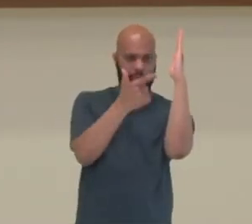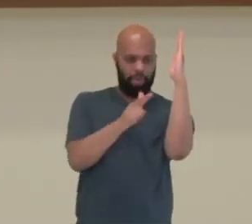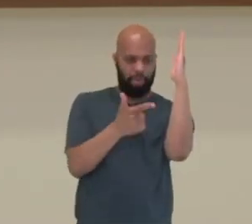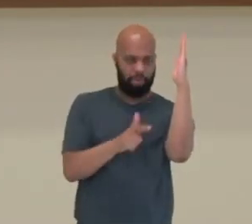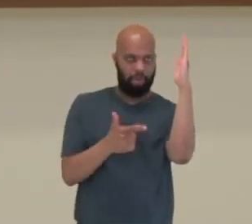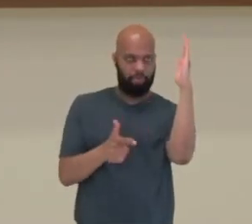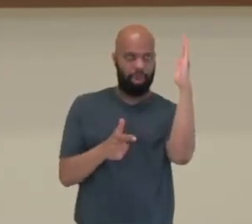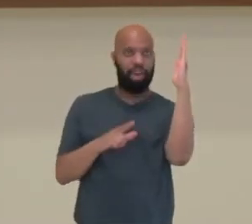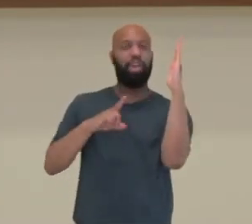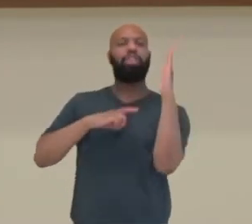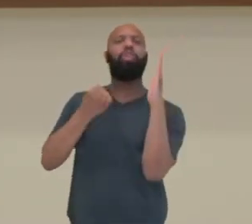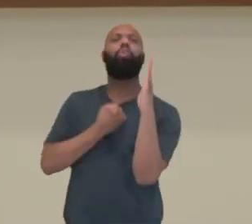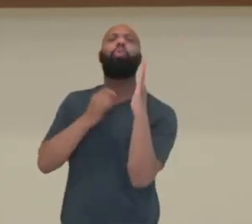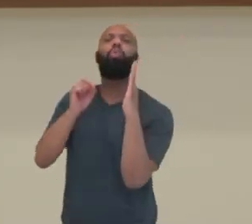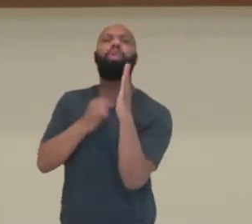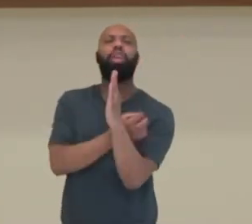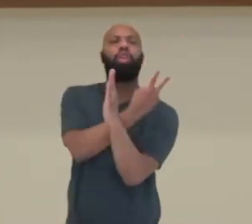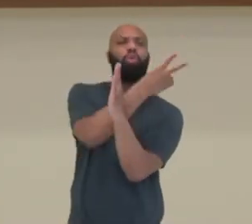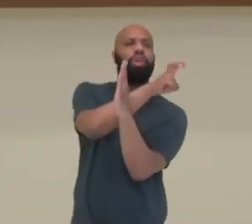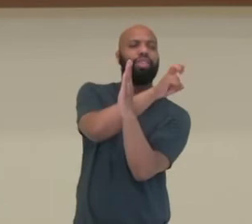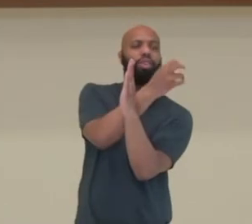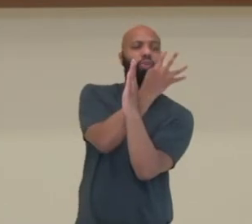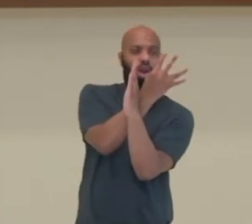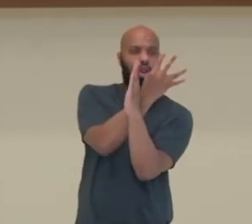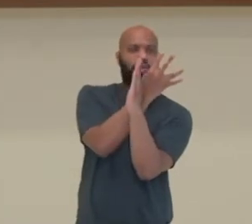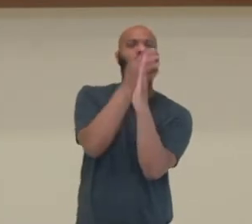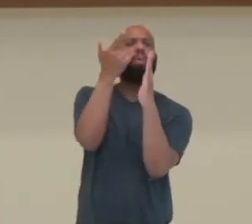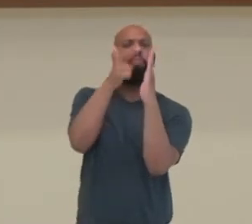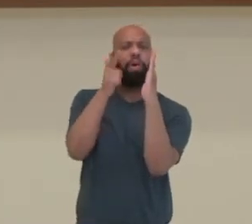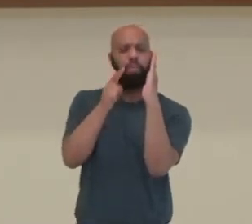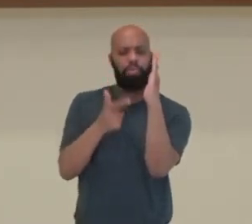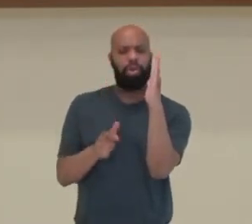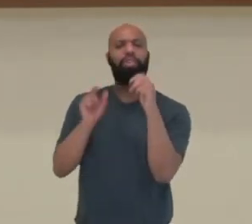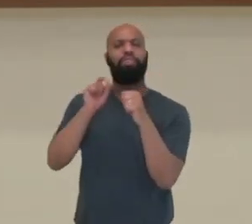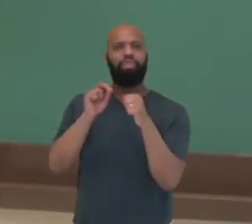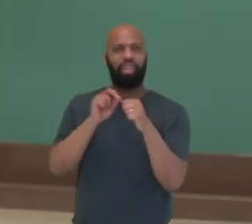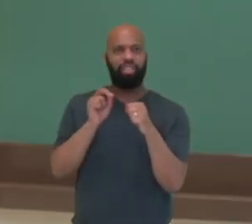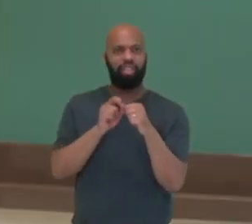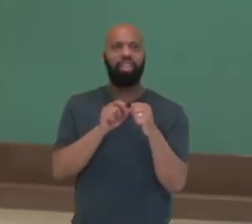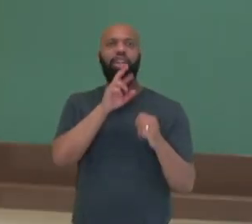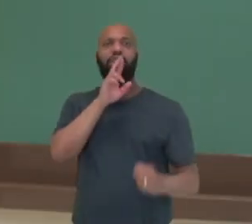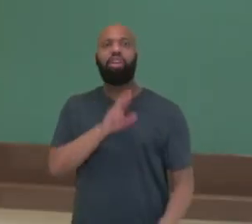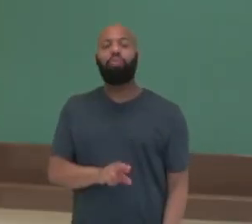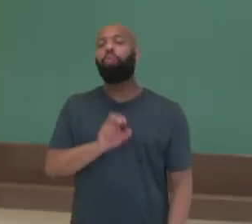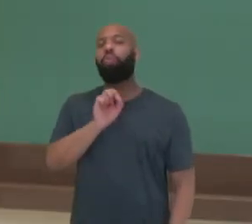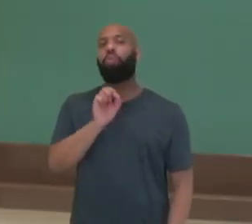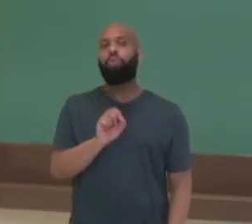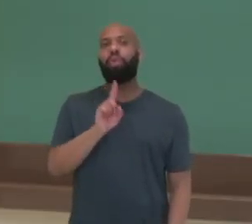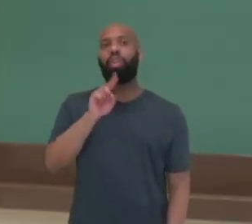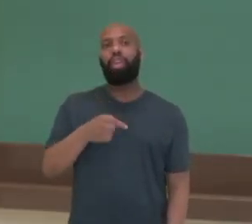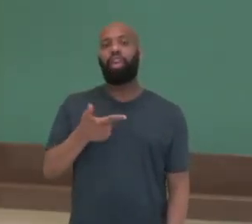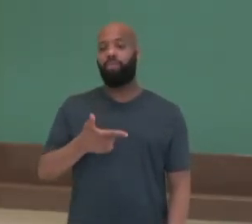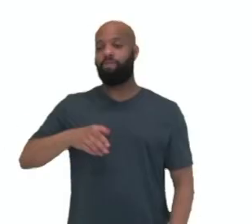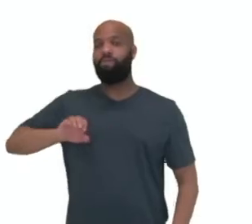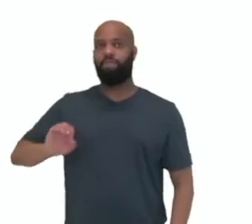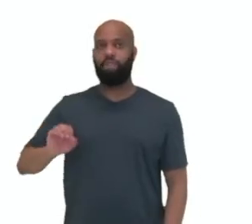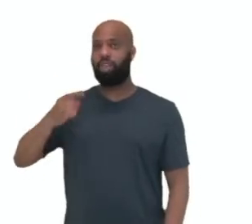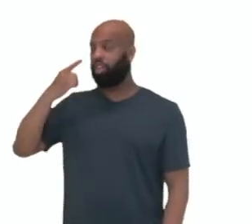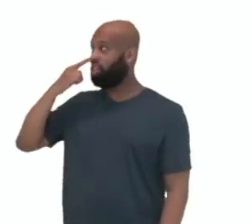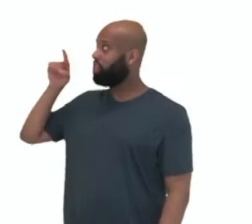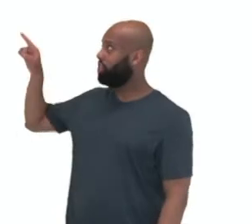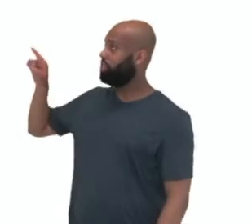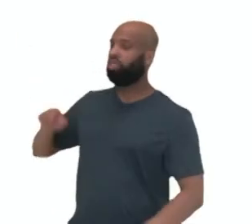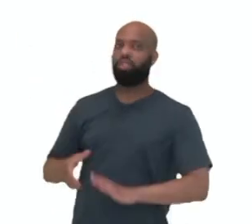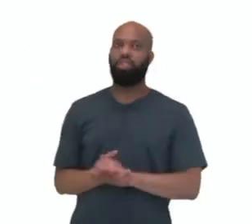os valores 2, 5 e 4. O MMC entre 2, 5 e 4, olha